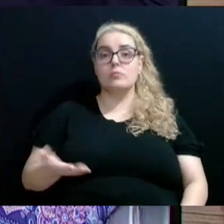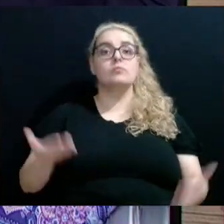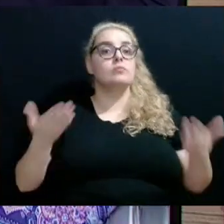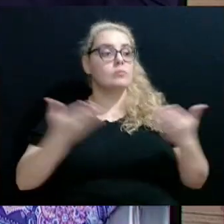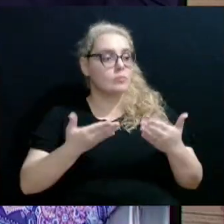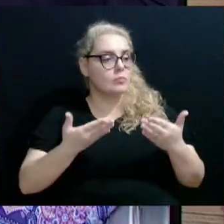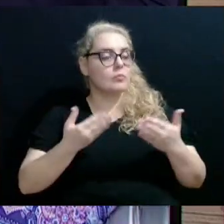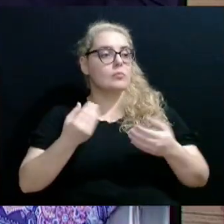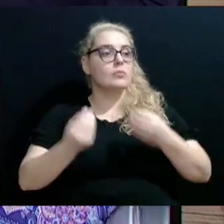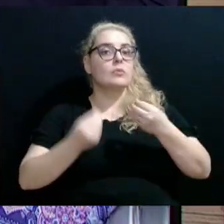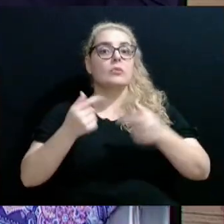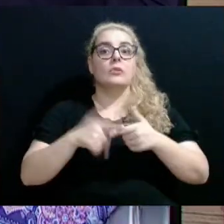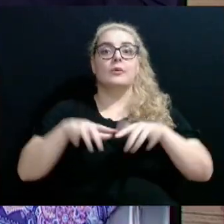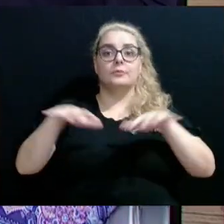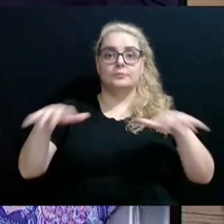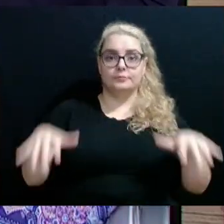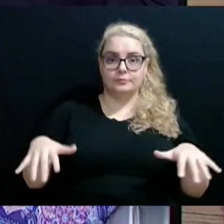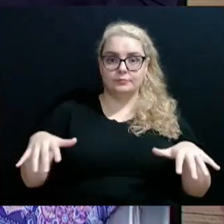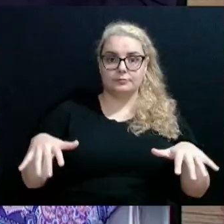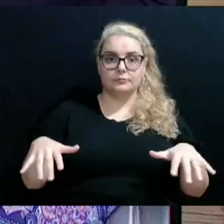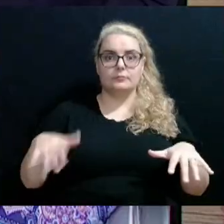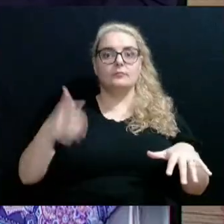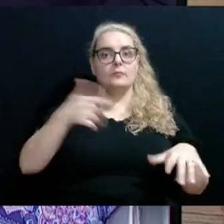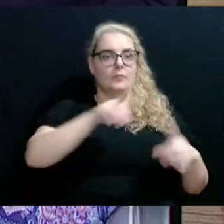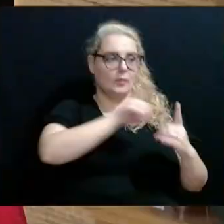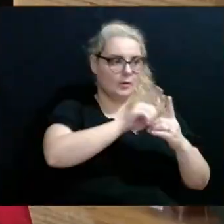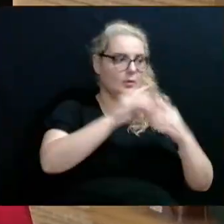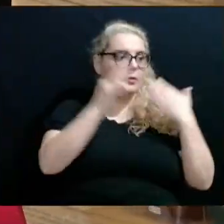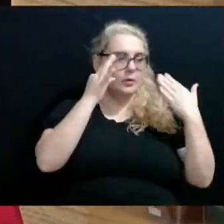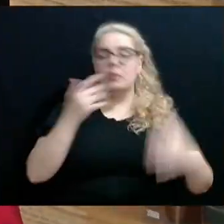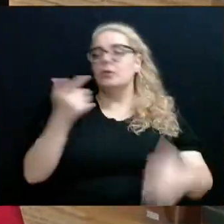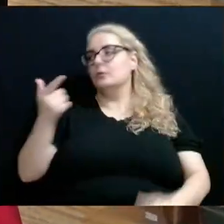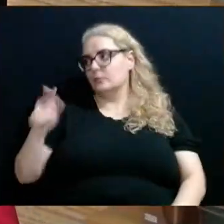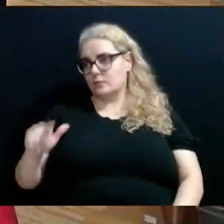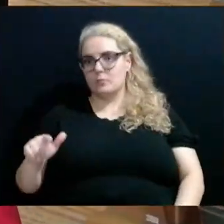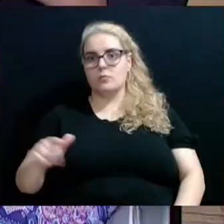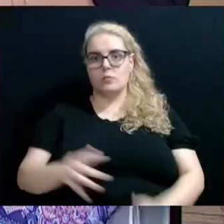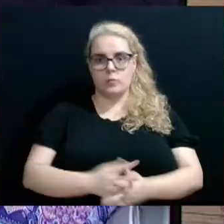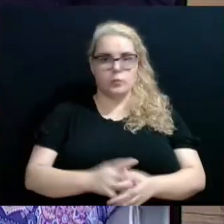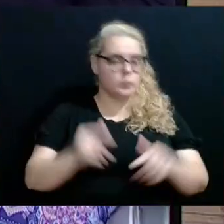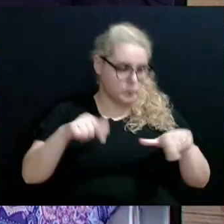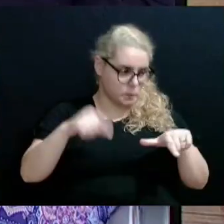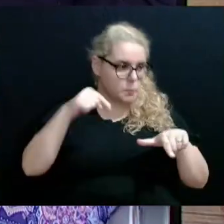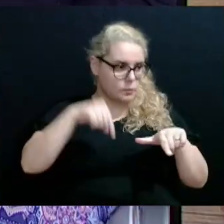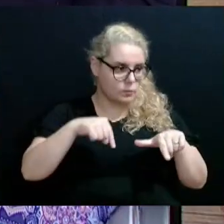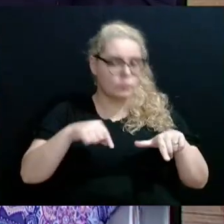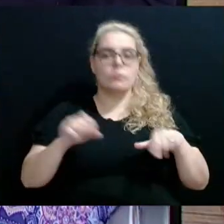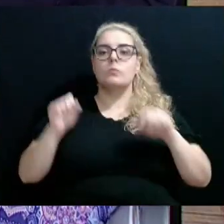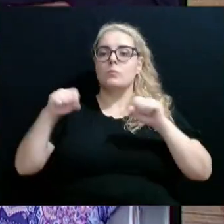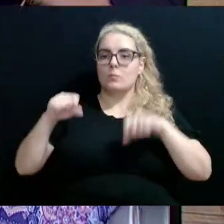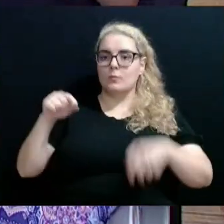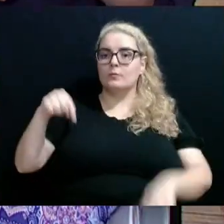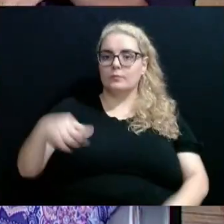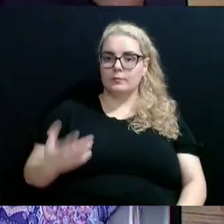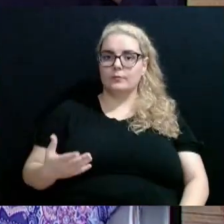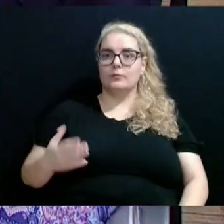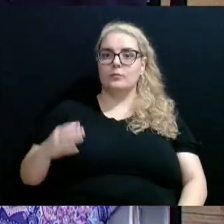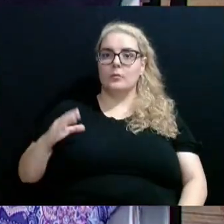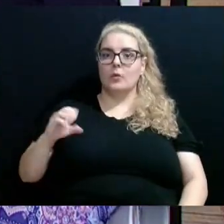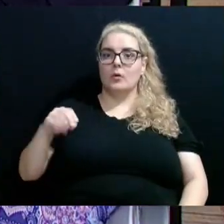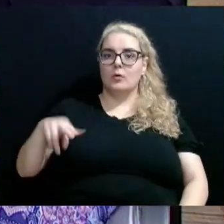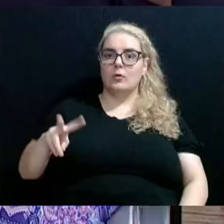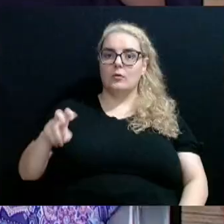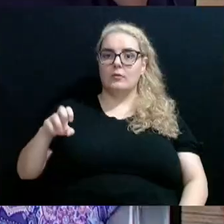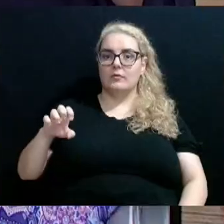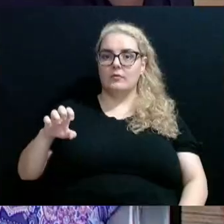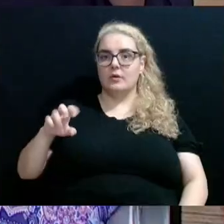se divide? Você continua atendendo como terapeuta? Continuo. Aqui nesse espaço mesmo? Aqui nesse espaço. A gente está aqui no Convivelu. Então,